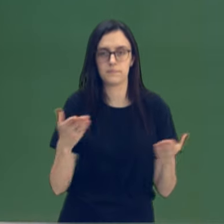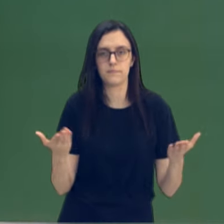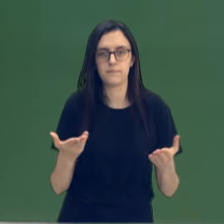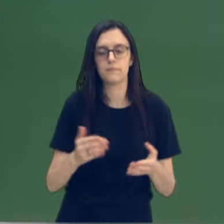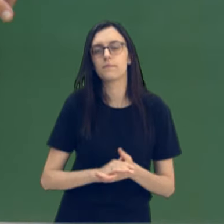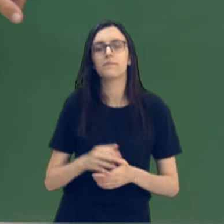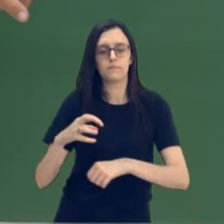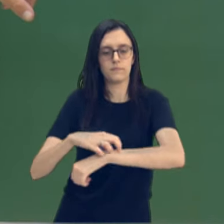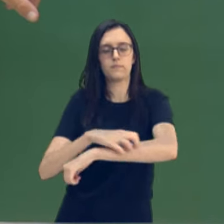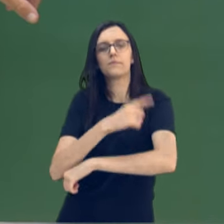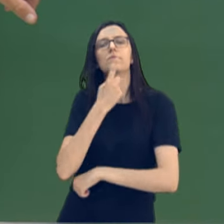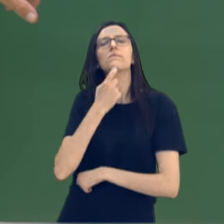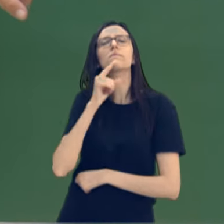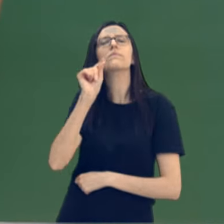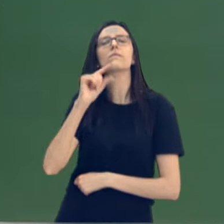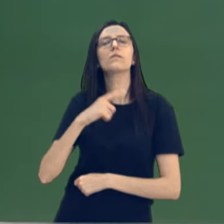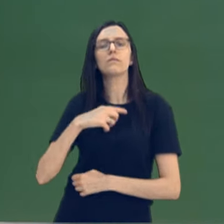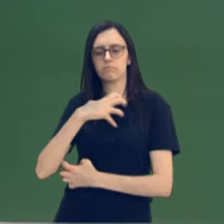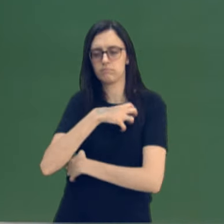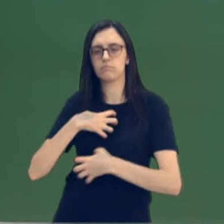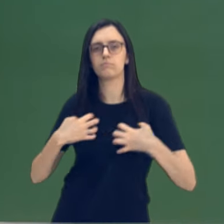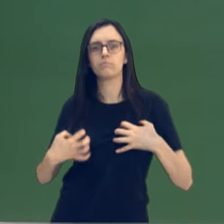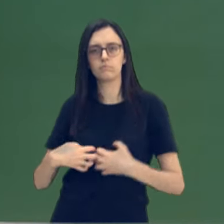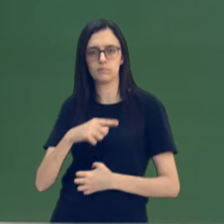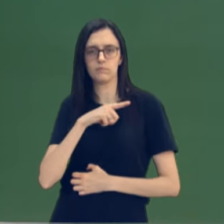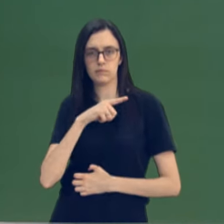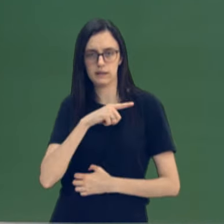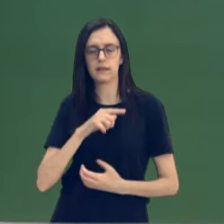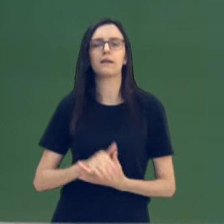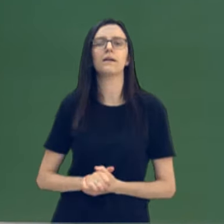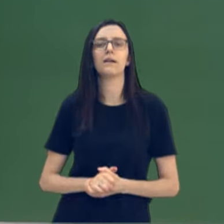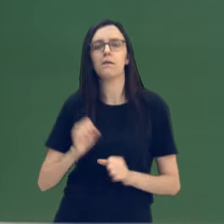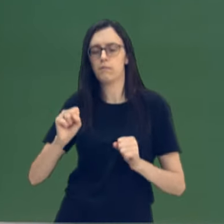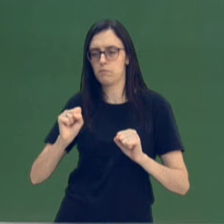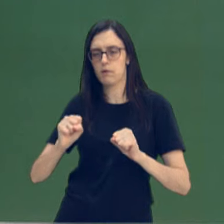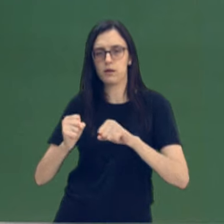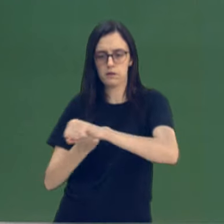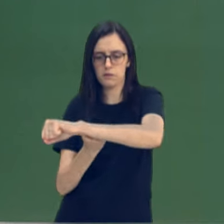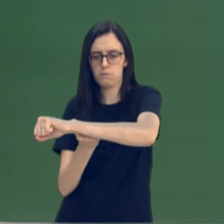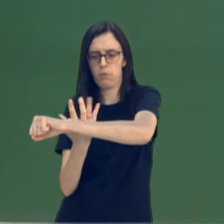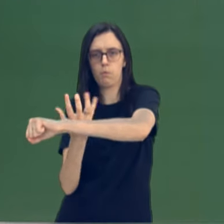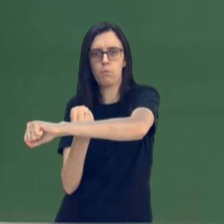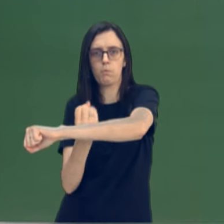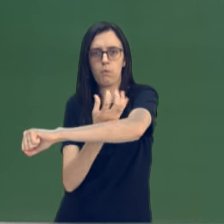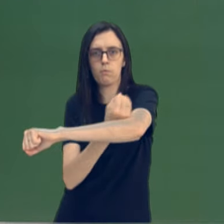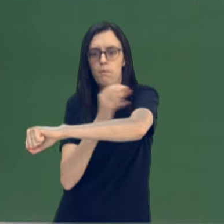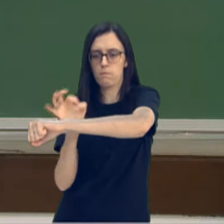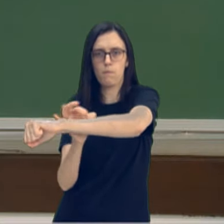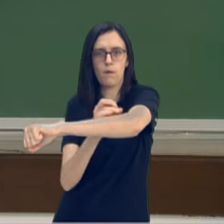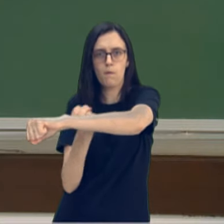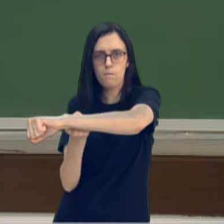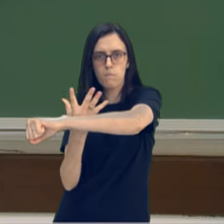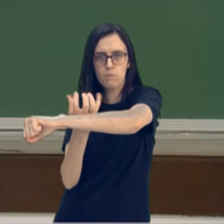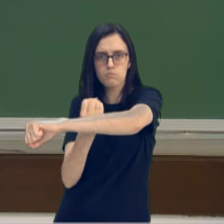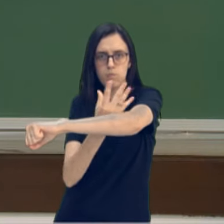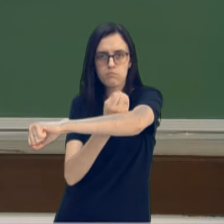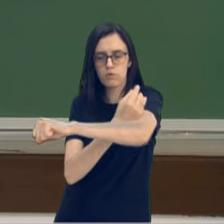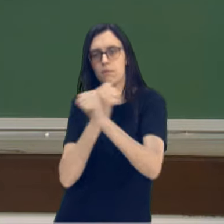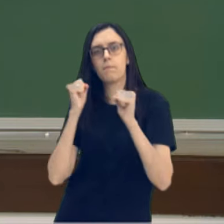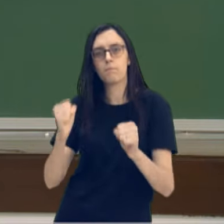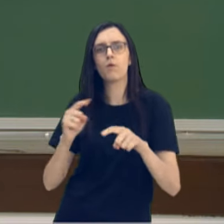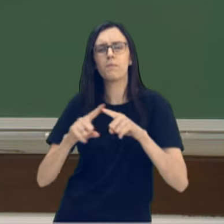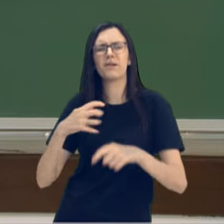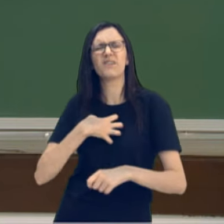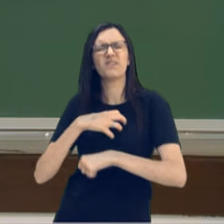No sarampo, aparecem manchas no corpo. Essas manchas podem se tornar erupções, bolinhas, e essas bolinhas têm uma